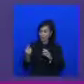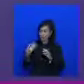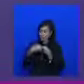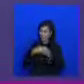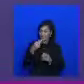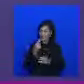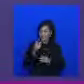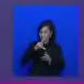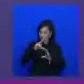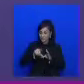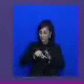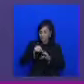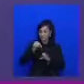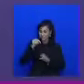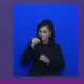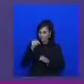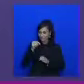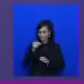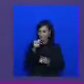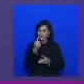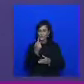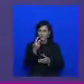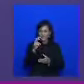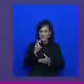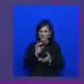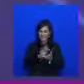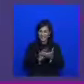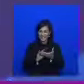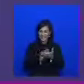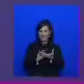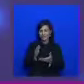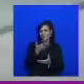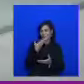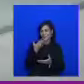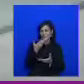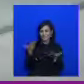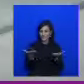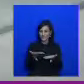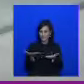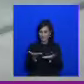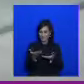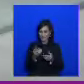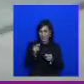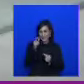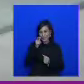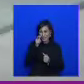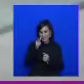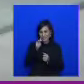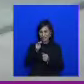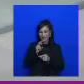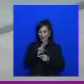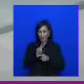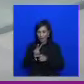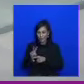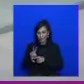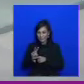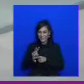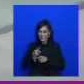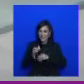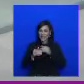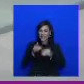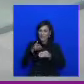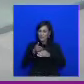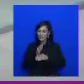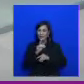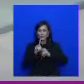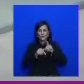25. E deste Globo sortearemos os 15 números da Loto Fácil de hoje. E para conferir e validar o nosso sorteio, eu